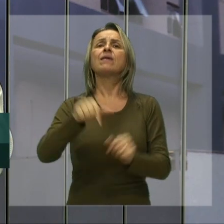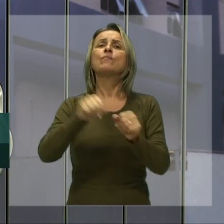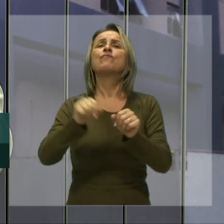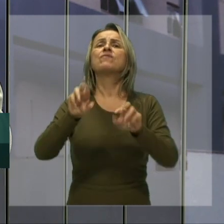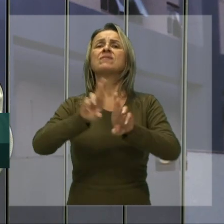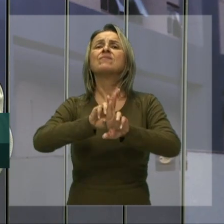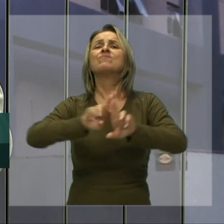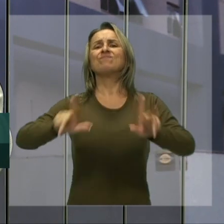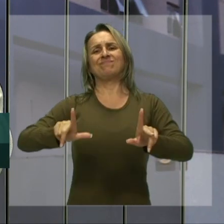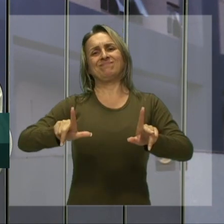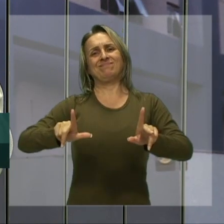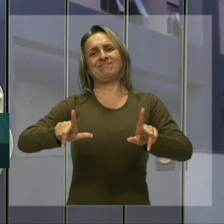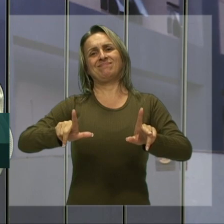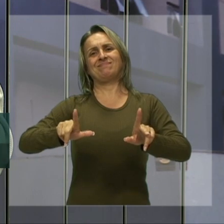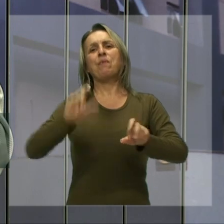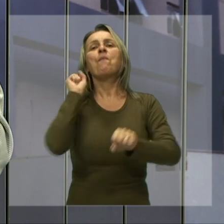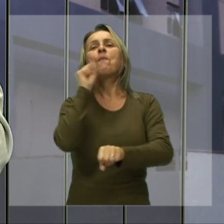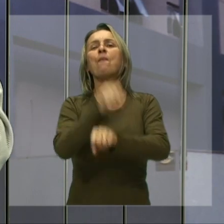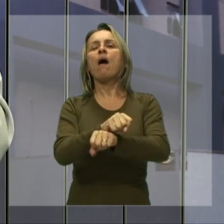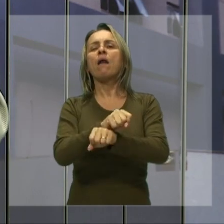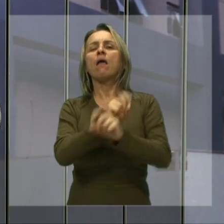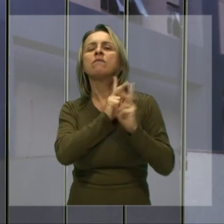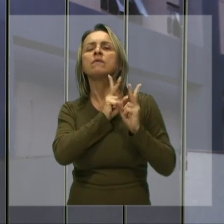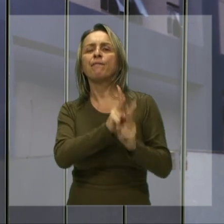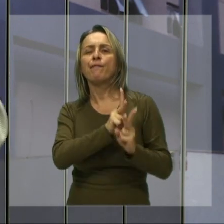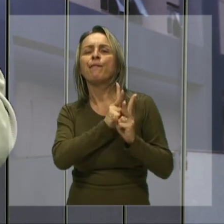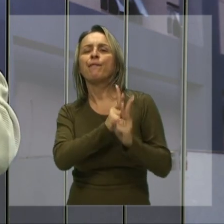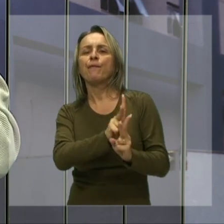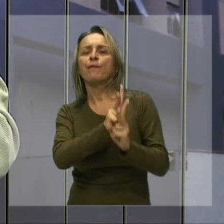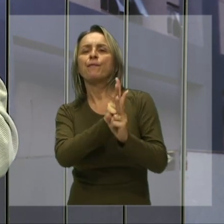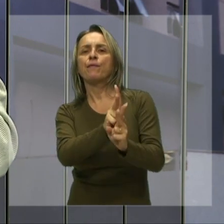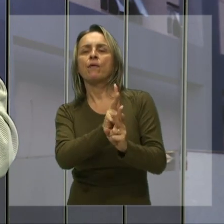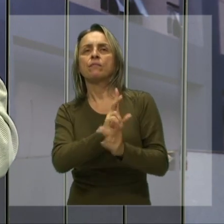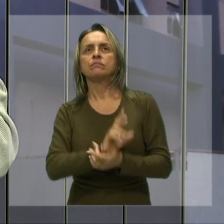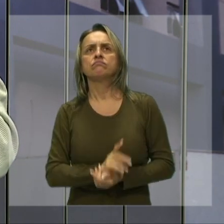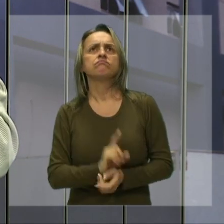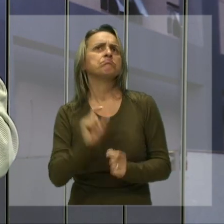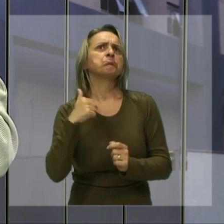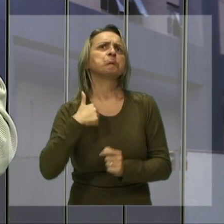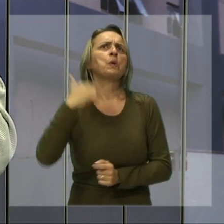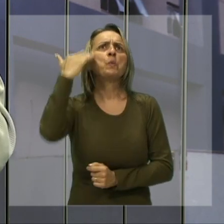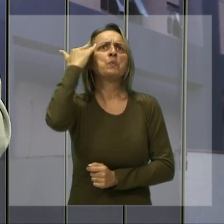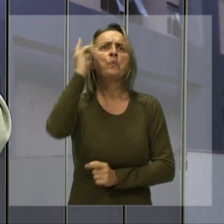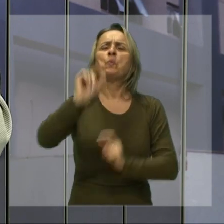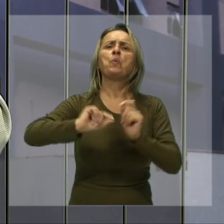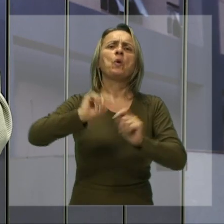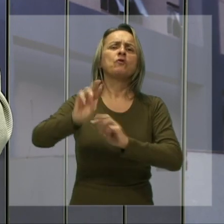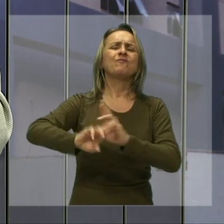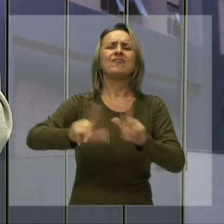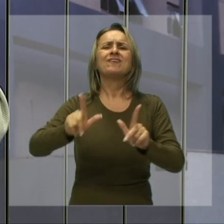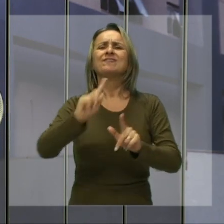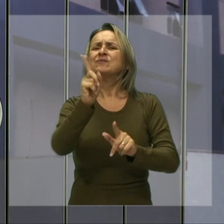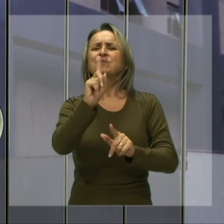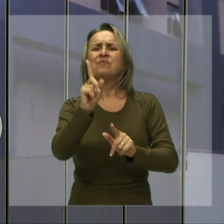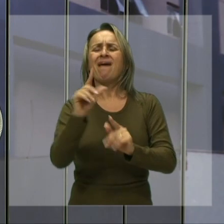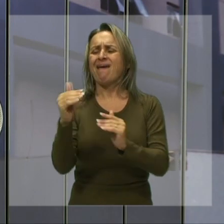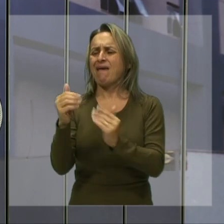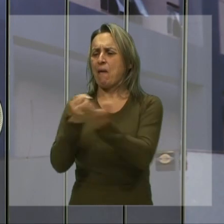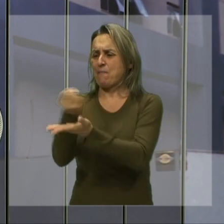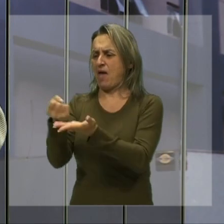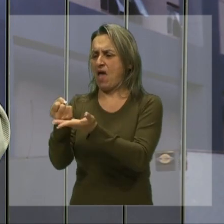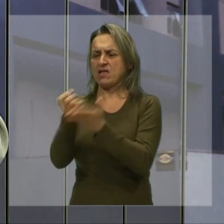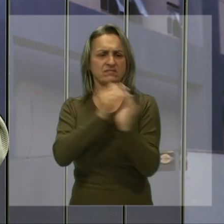né? E eu entendo que algo diferente não é ser nem situação e nem oposição. O algo diferente é você ser um